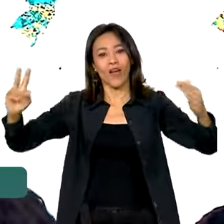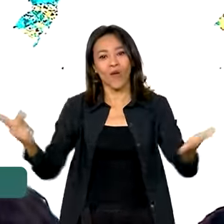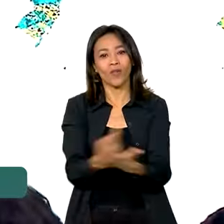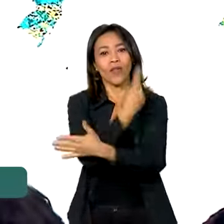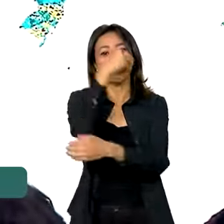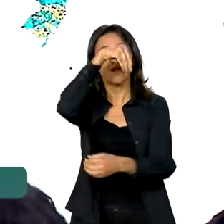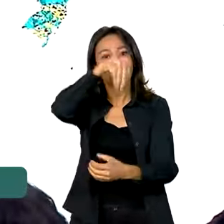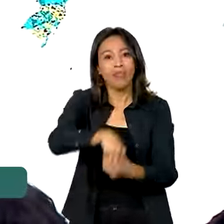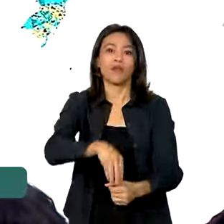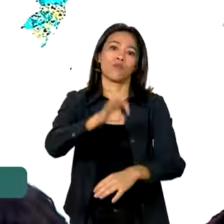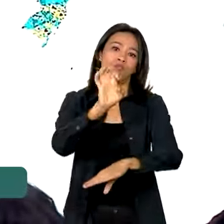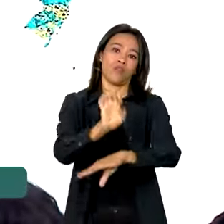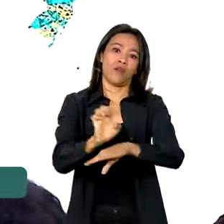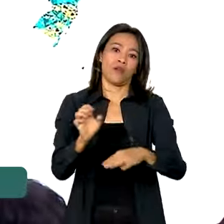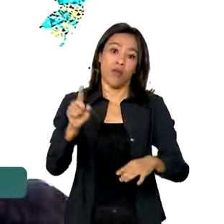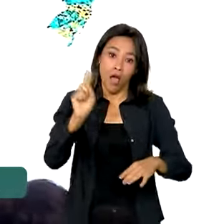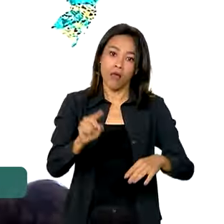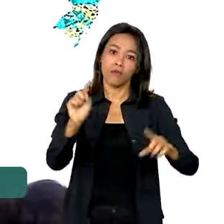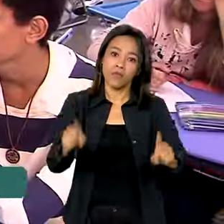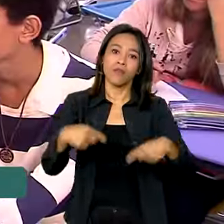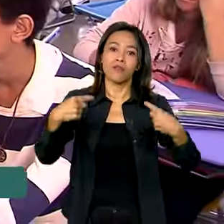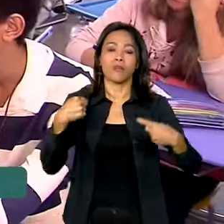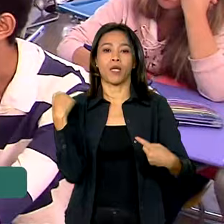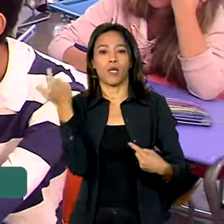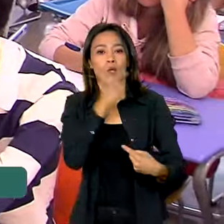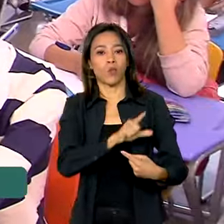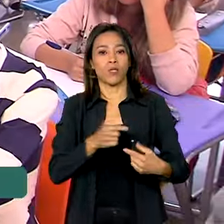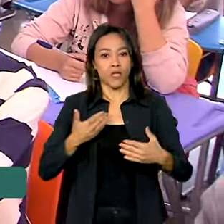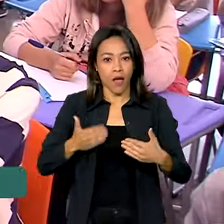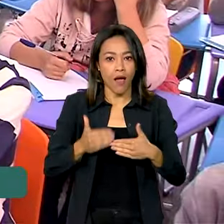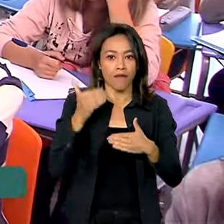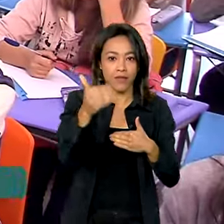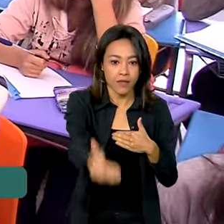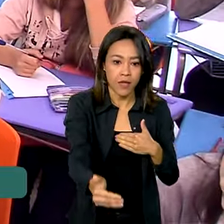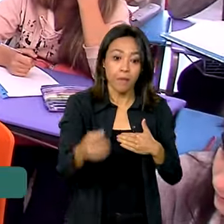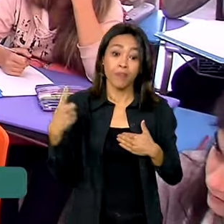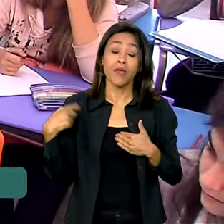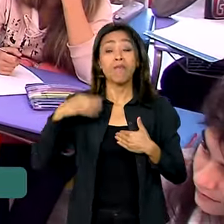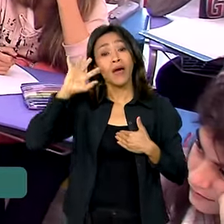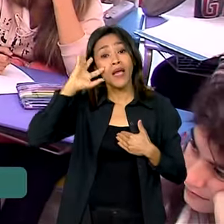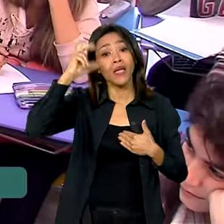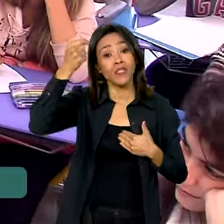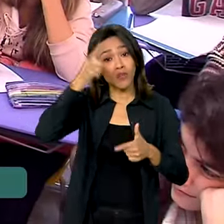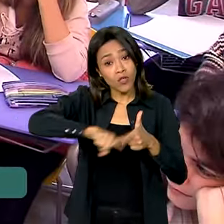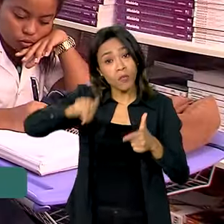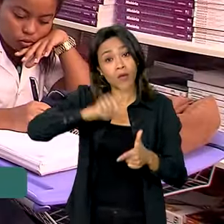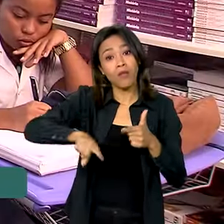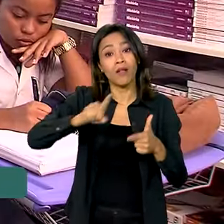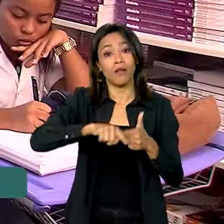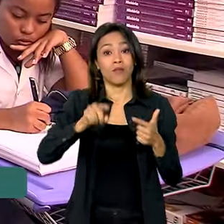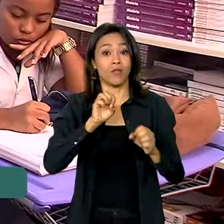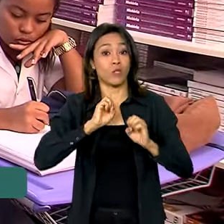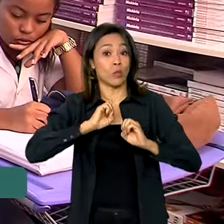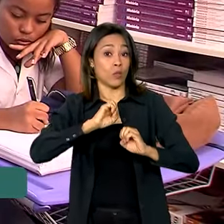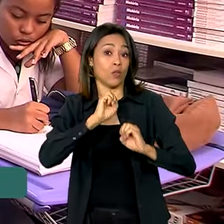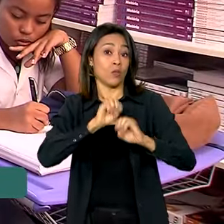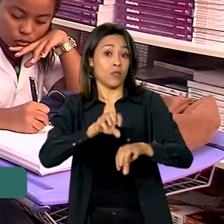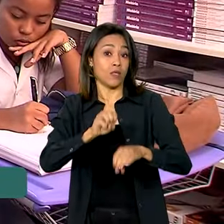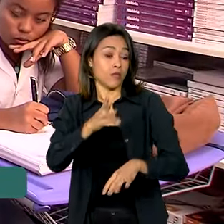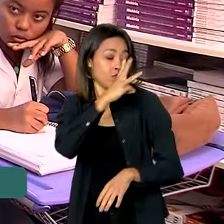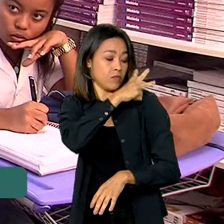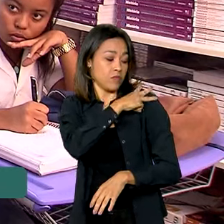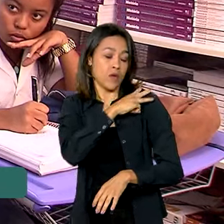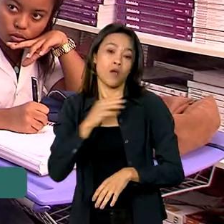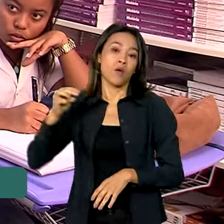Então esse é o grande desafio pra gente poder avançar para enfrentar os problemas do ensino médio por exemplo o MEC